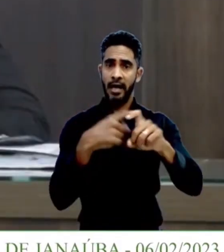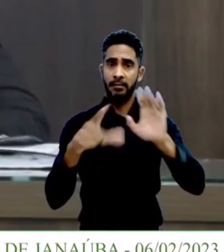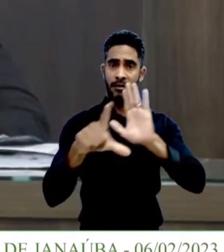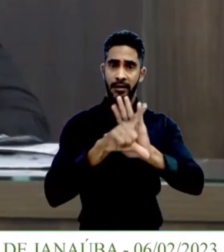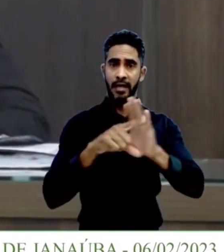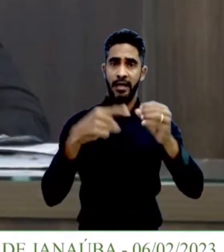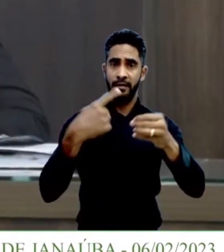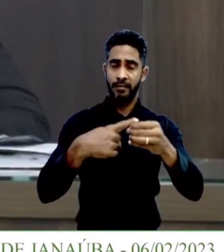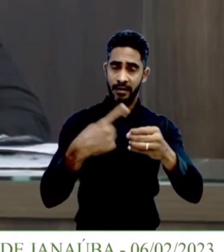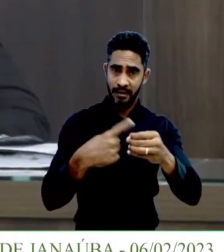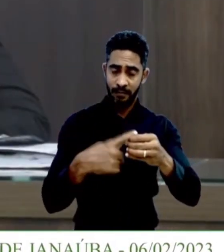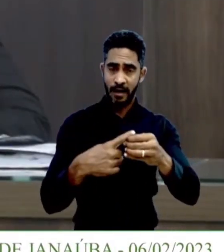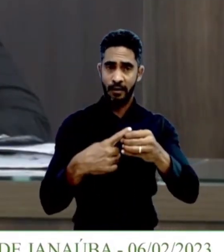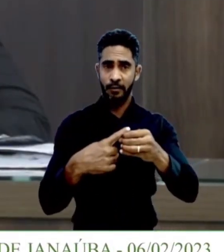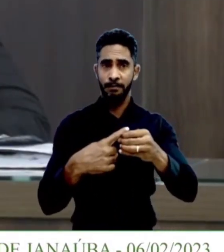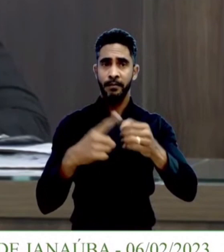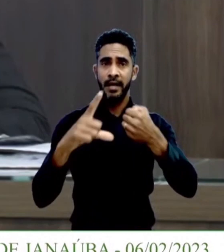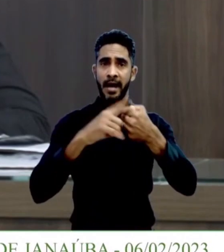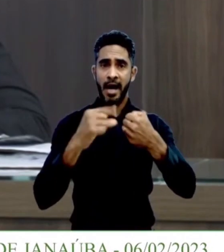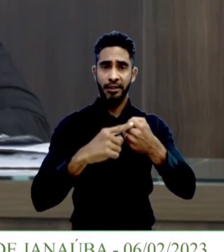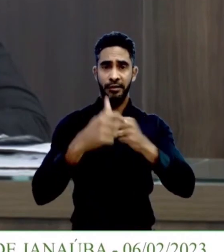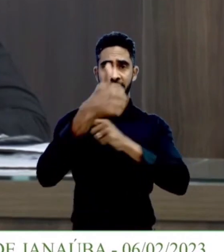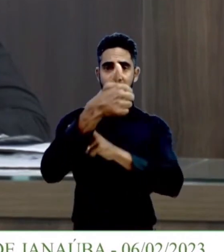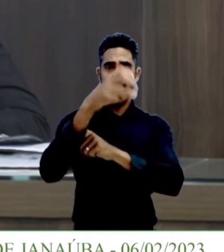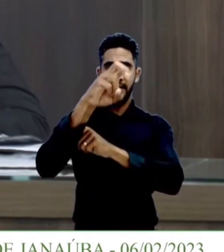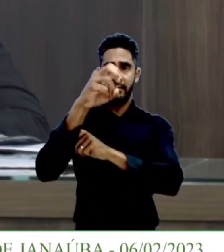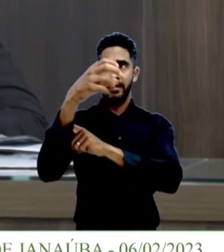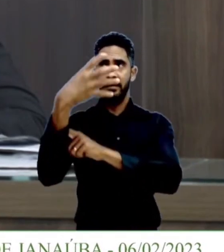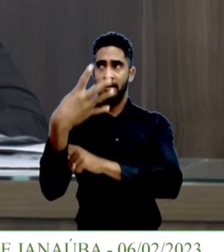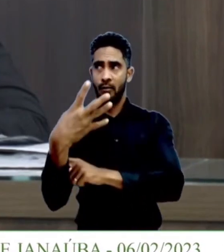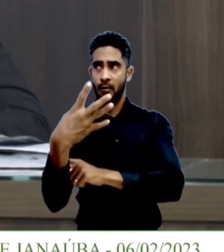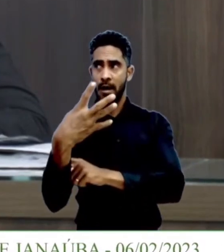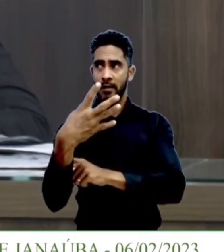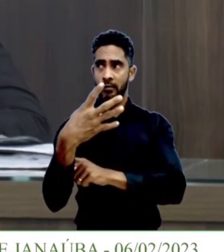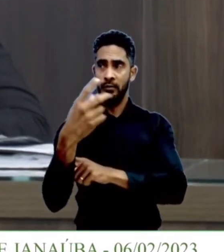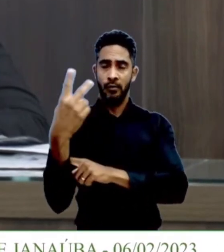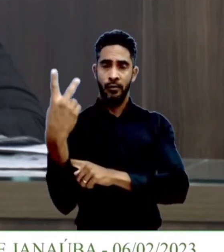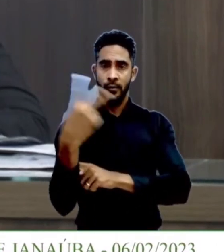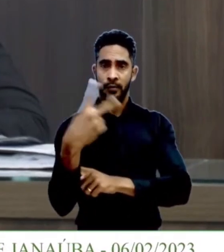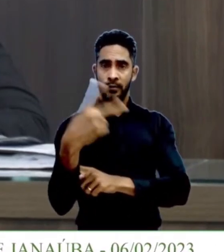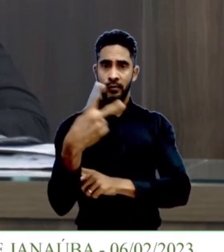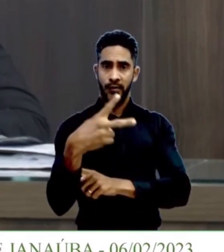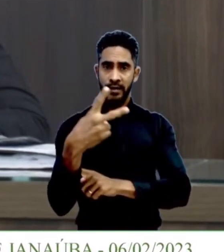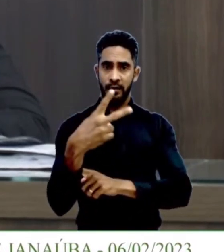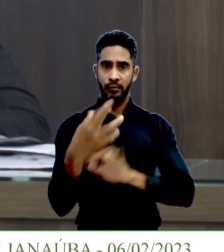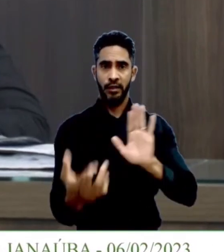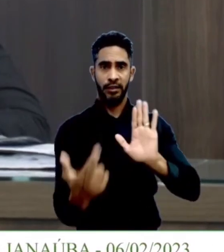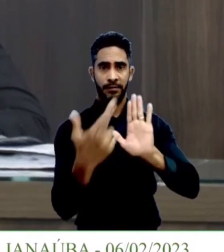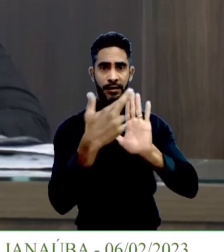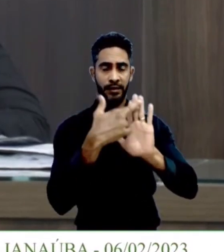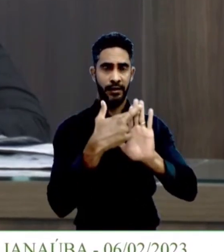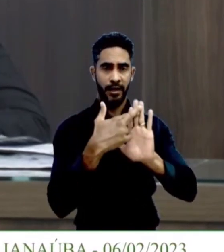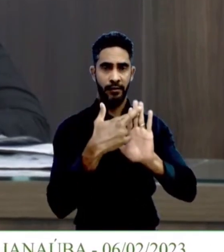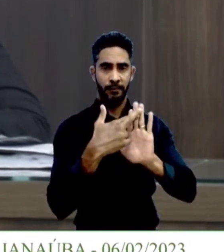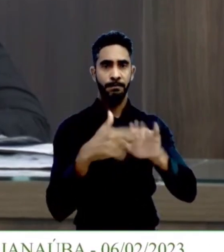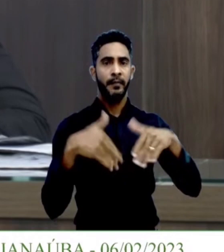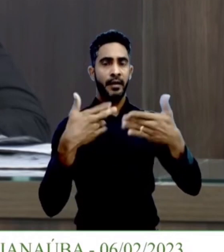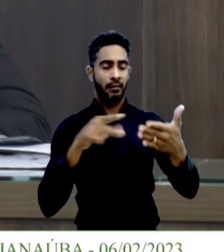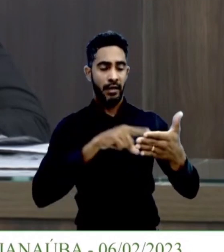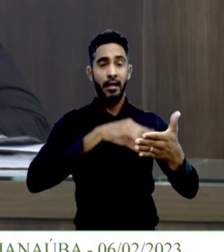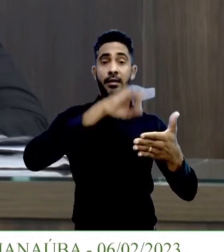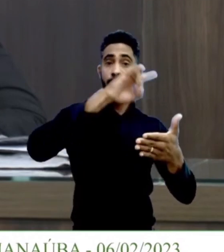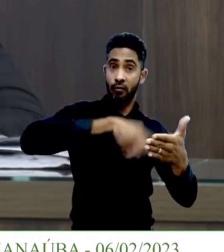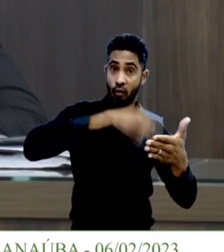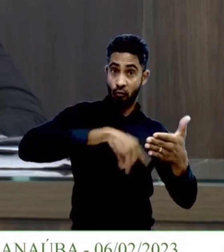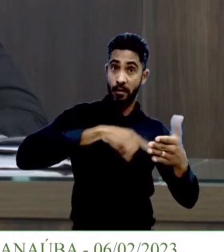Orgânica Municipal, o artigo 154, no segundo do Regimento Interno. Quanto à matéria